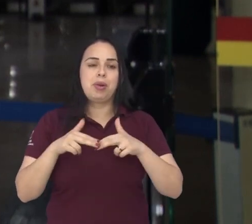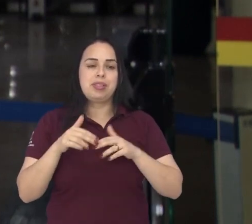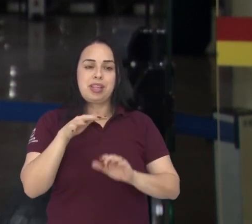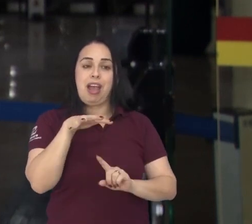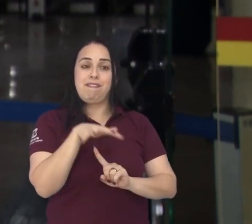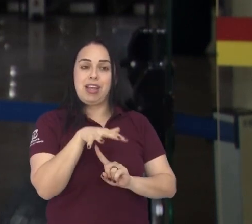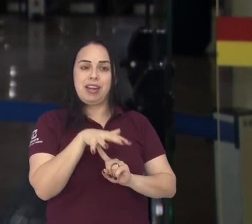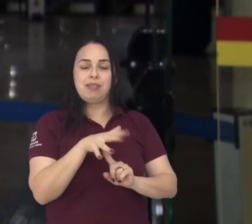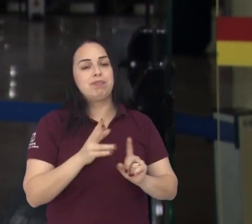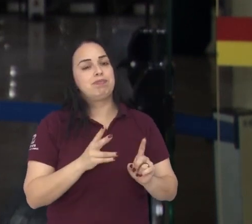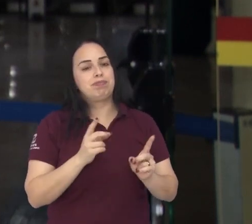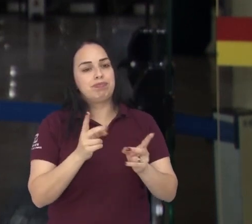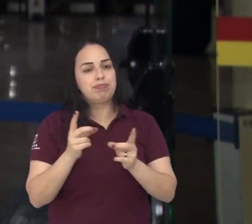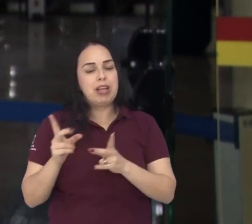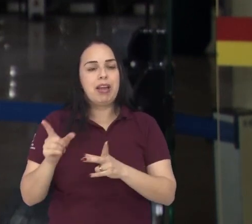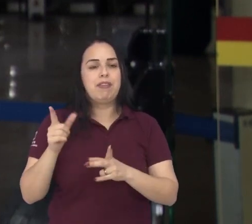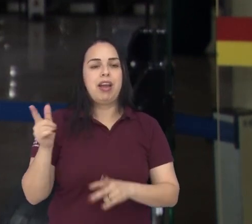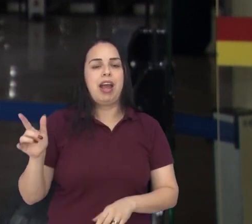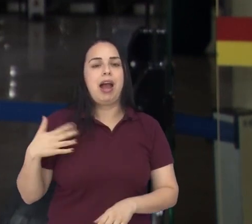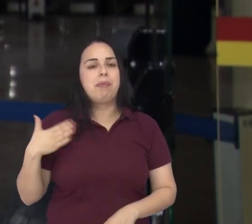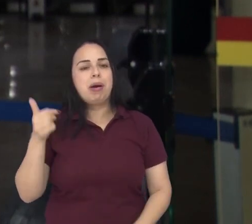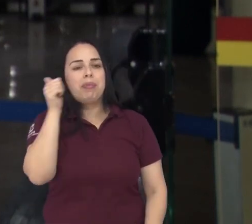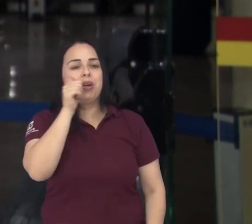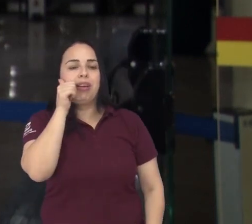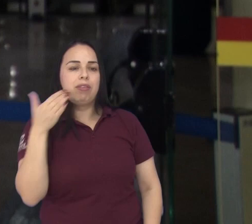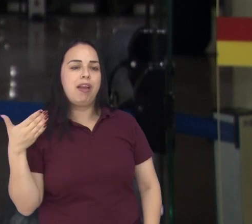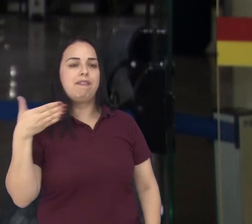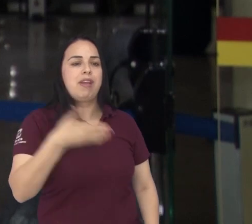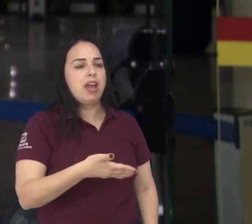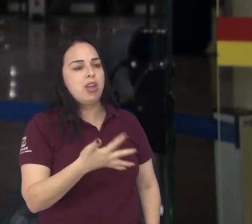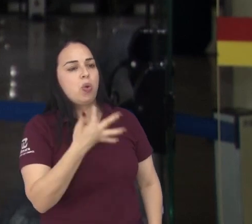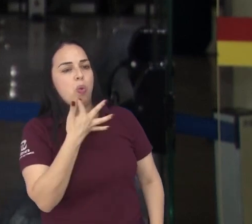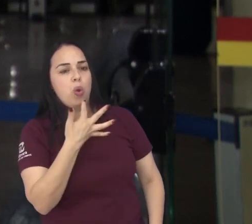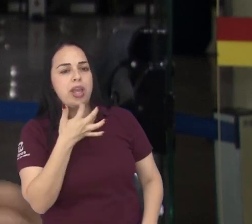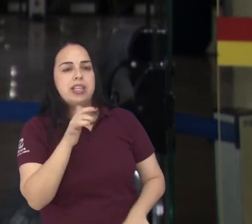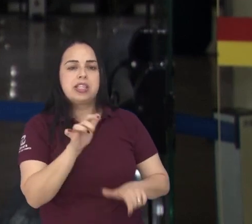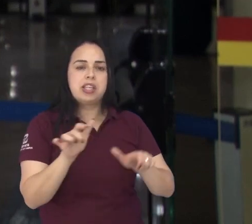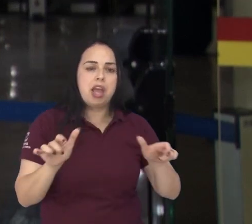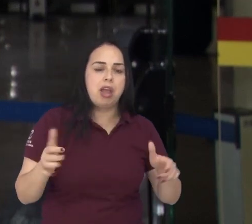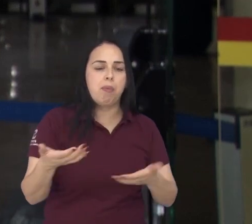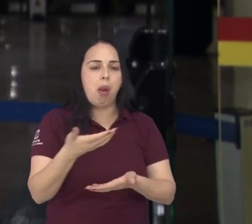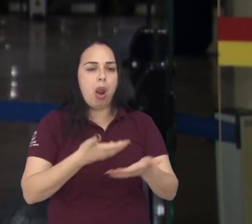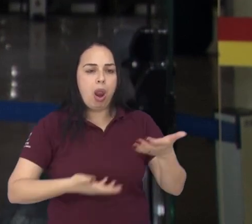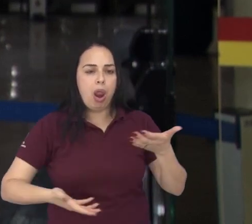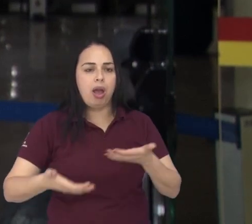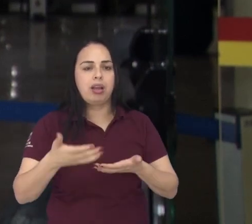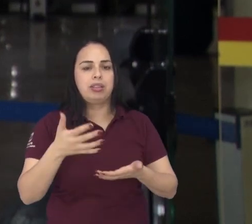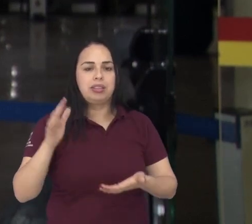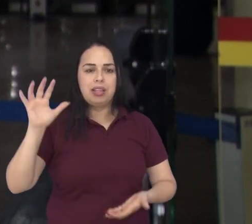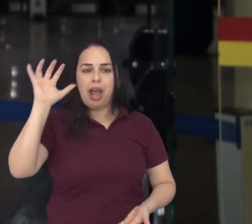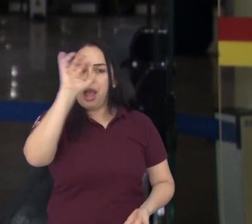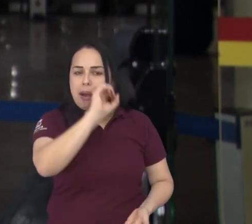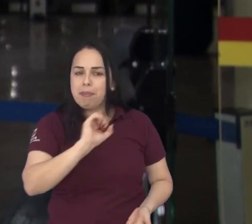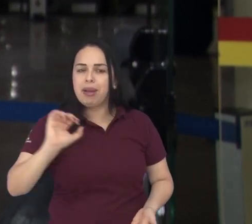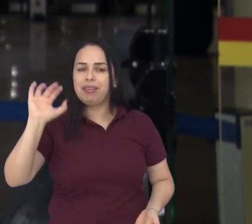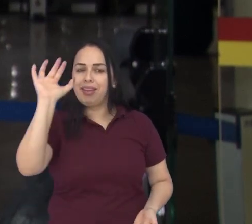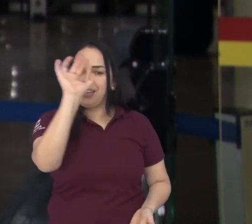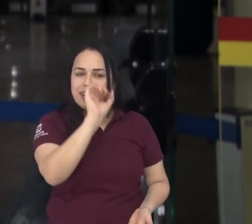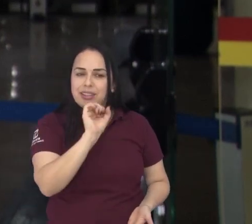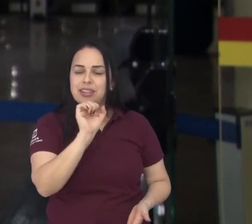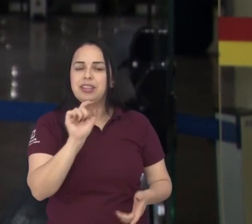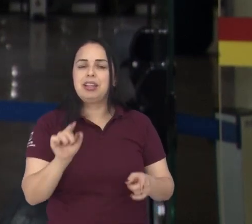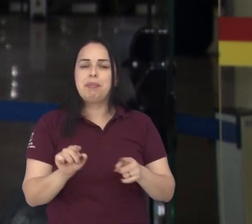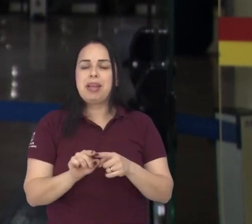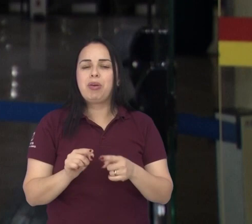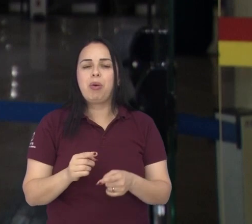e essa feira ela é importante que ela vai buscar esse mecanismo, e muito mais do que só empreender, A mulher tá lá